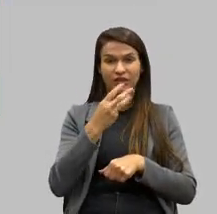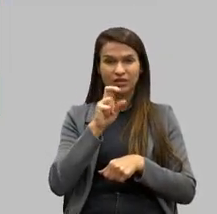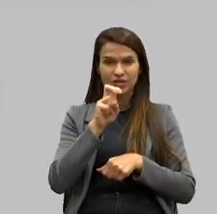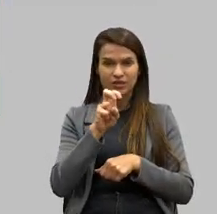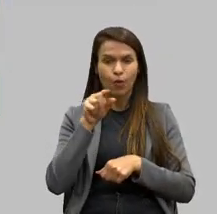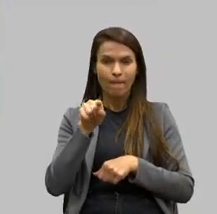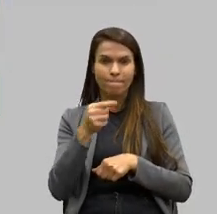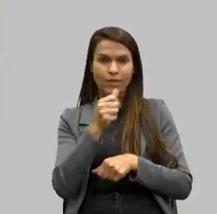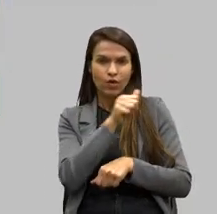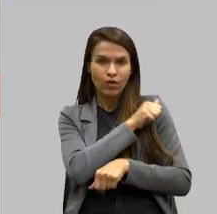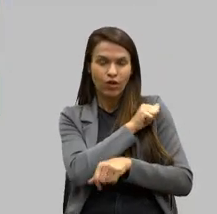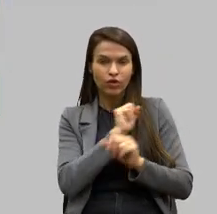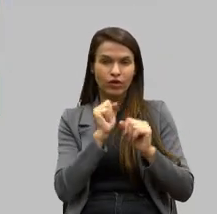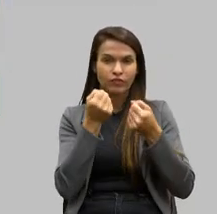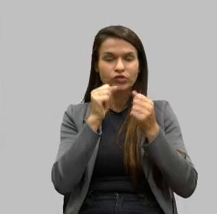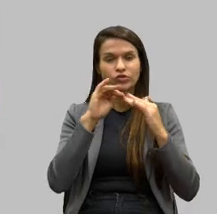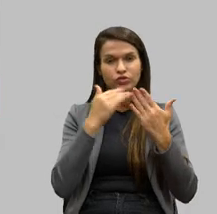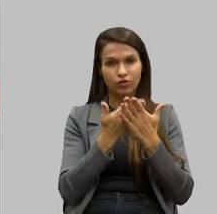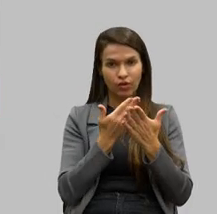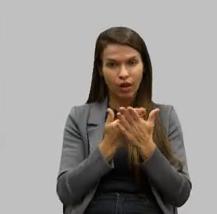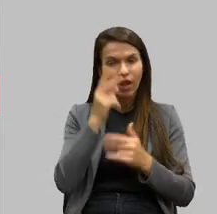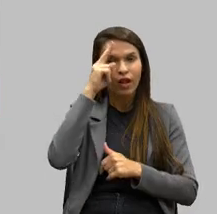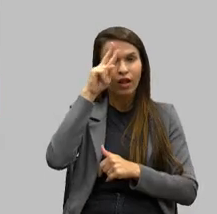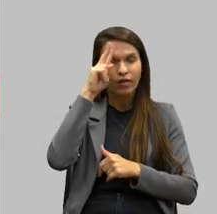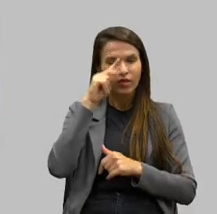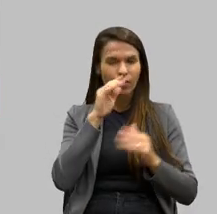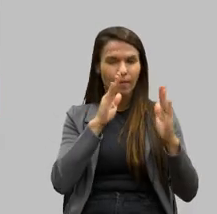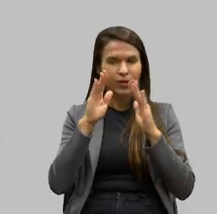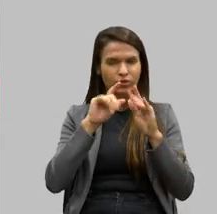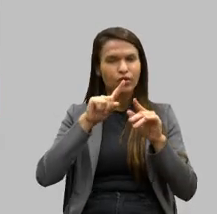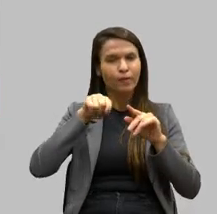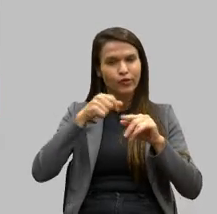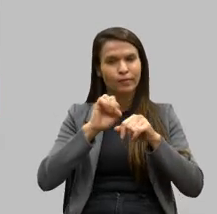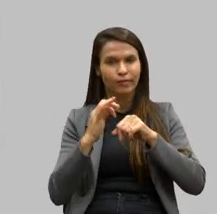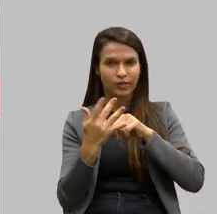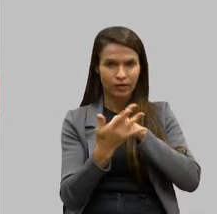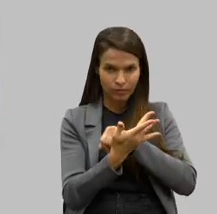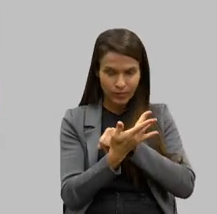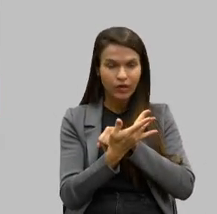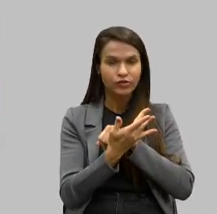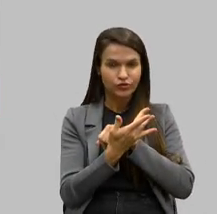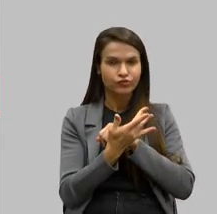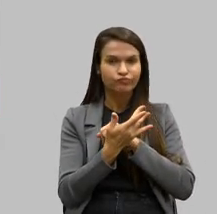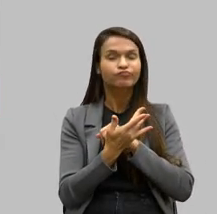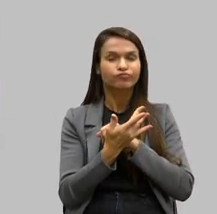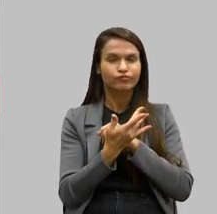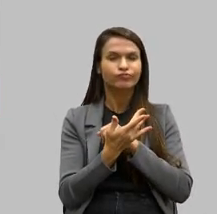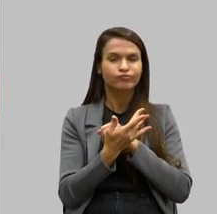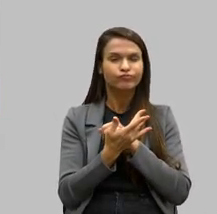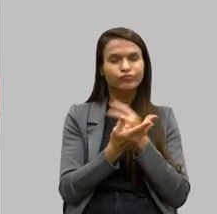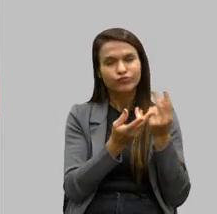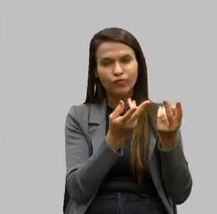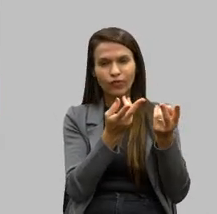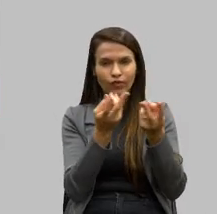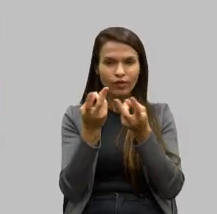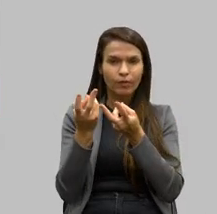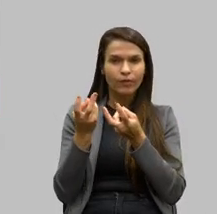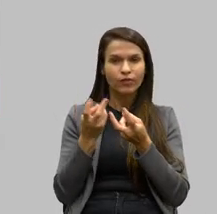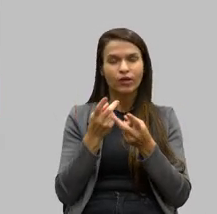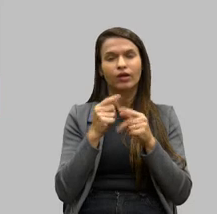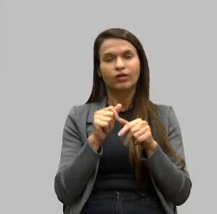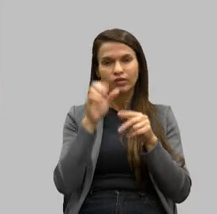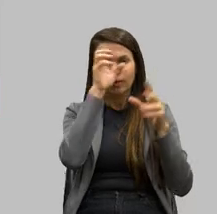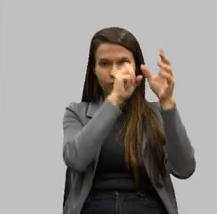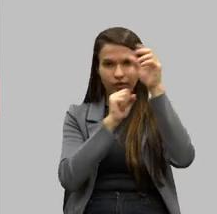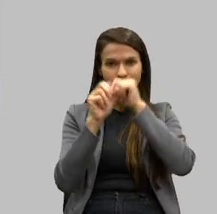estudantes no reforço escolar, lembrando que estamos vindo no período pós-pandemia, recuperar as aprendizagens e demanda tempo. Também